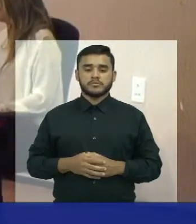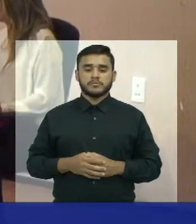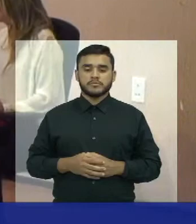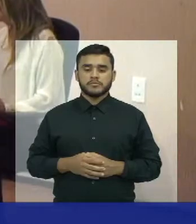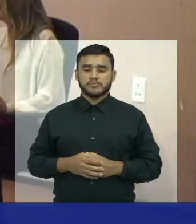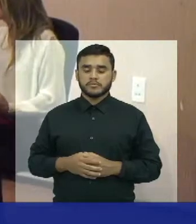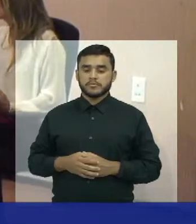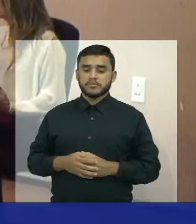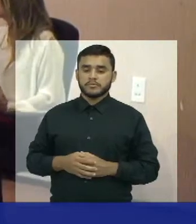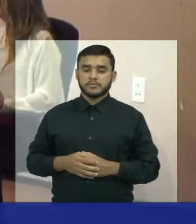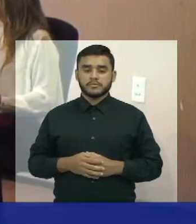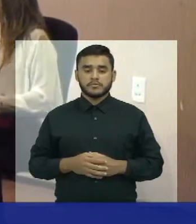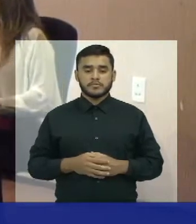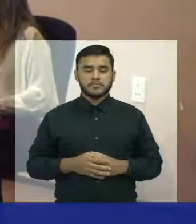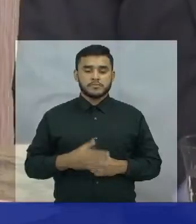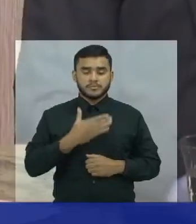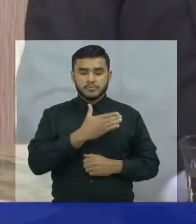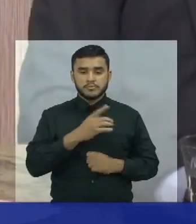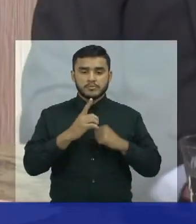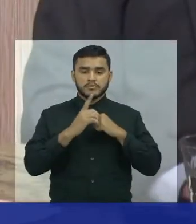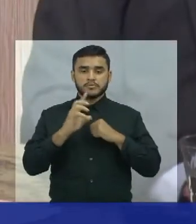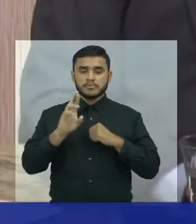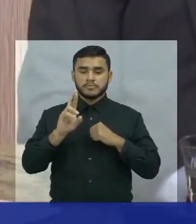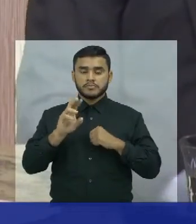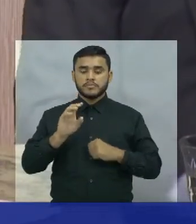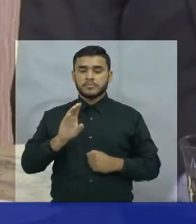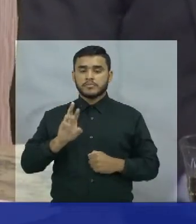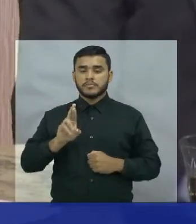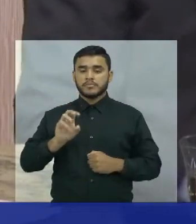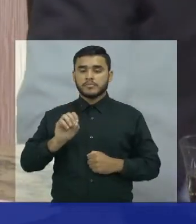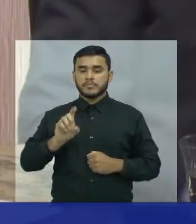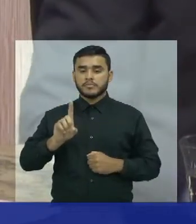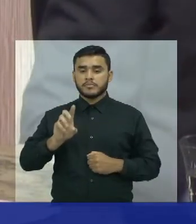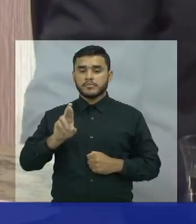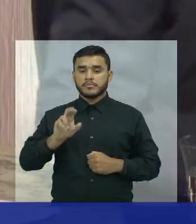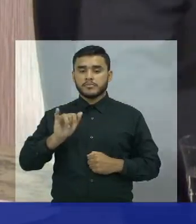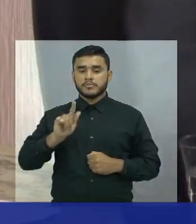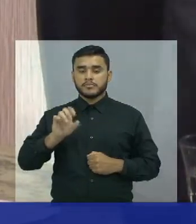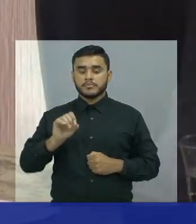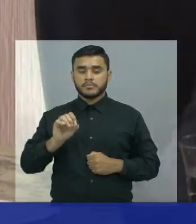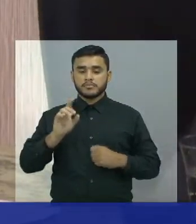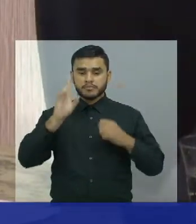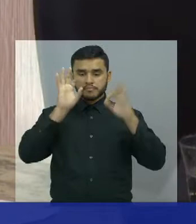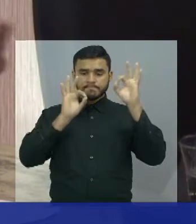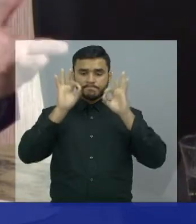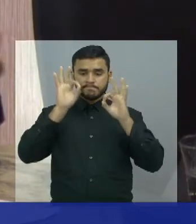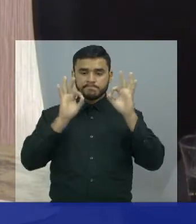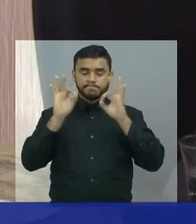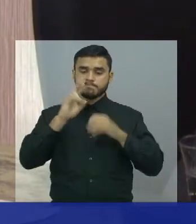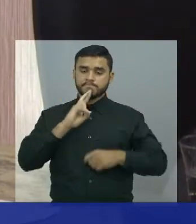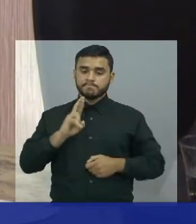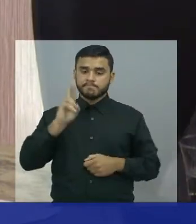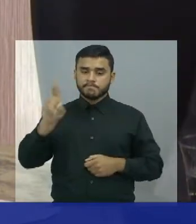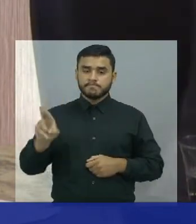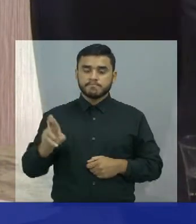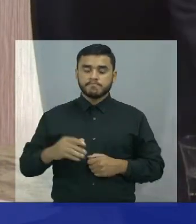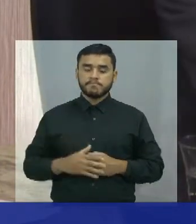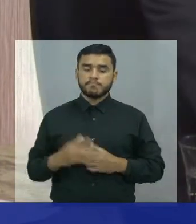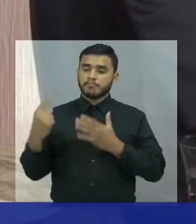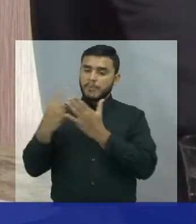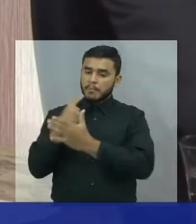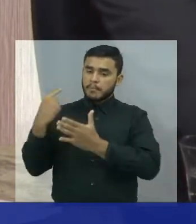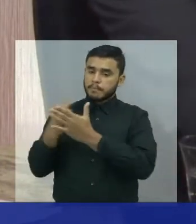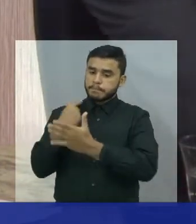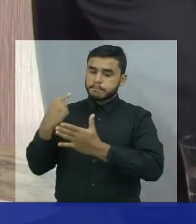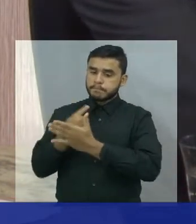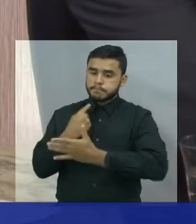Bom, o doutor Rodrigo, até para organizar as ideias, aí ele poder foi o principal demandado, está sendo o